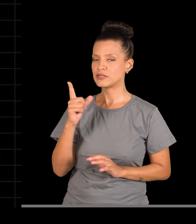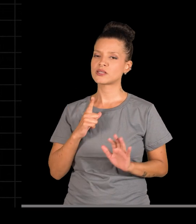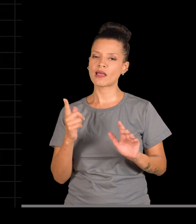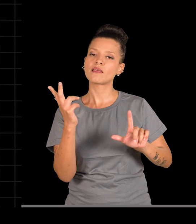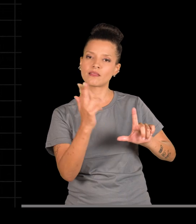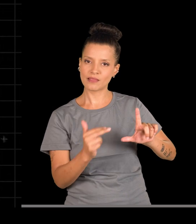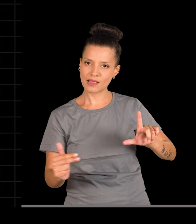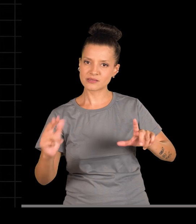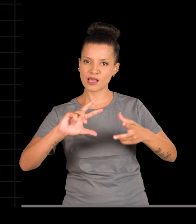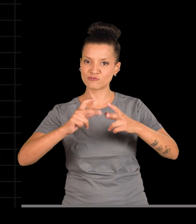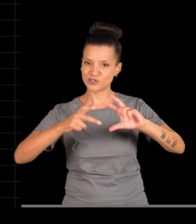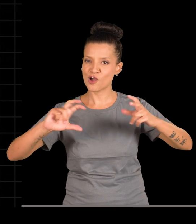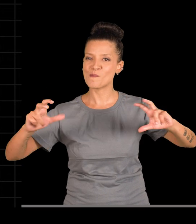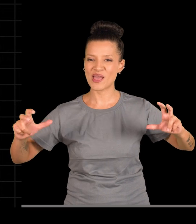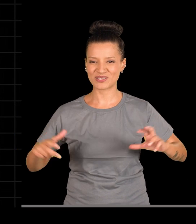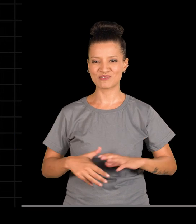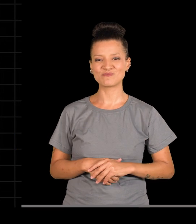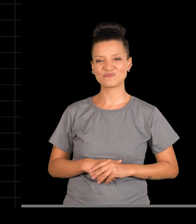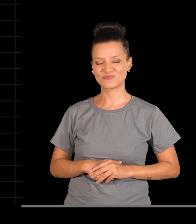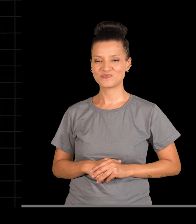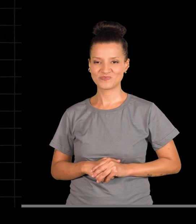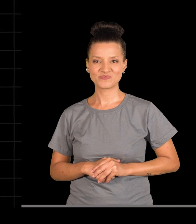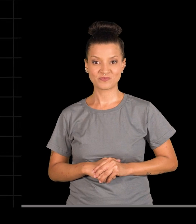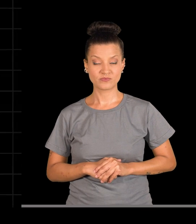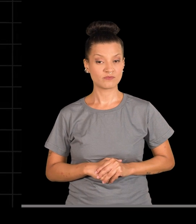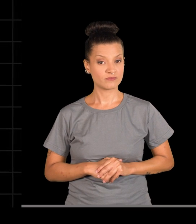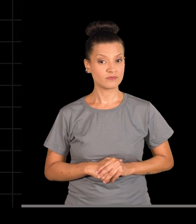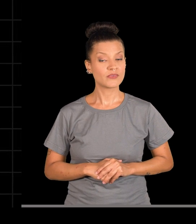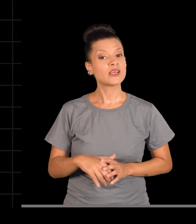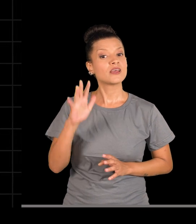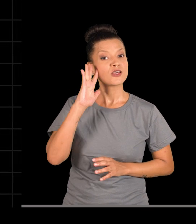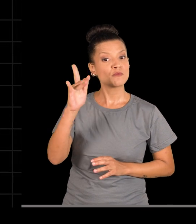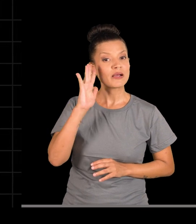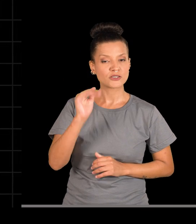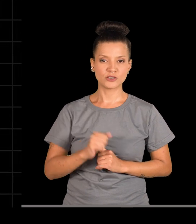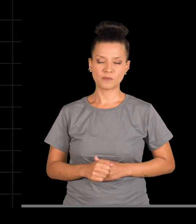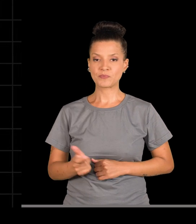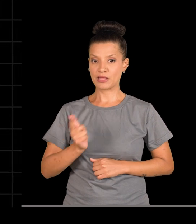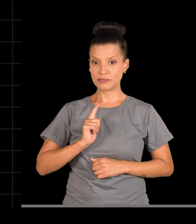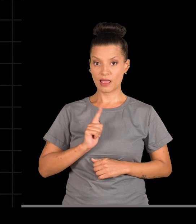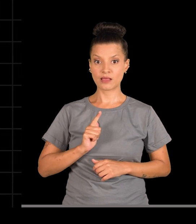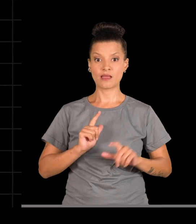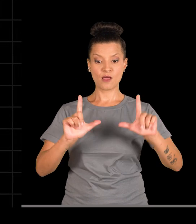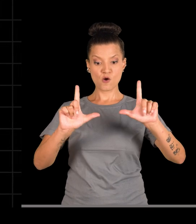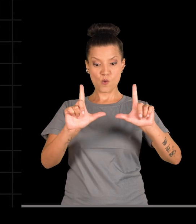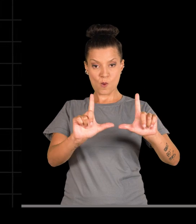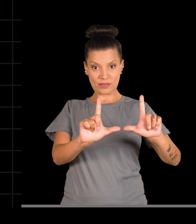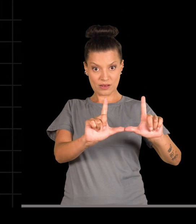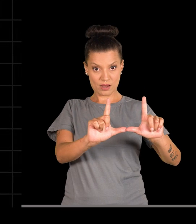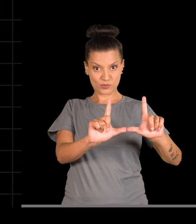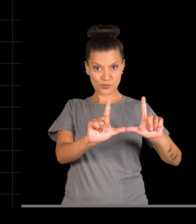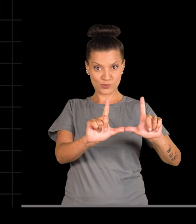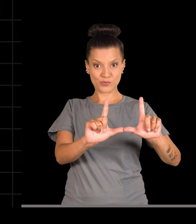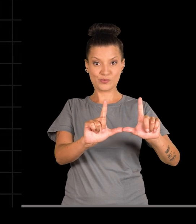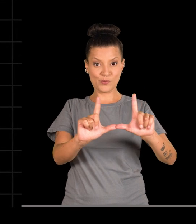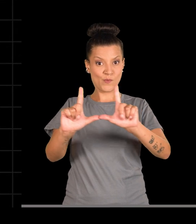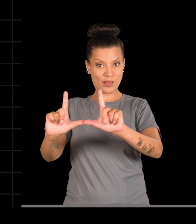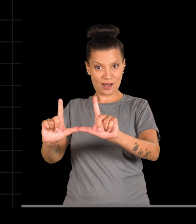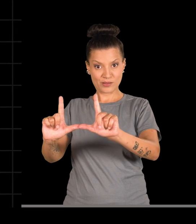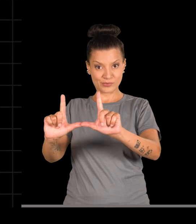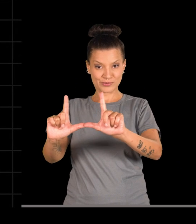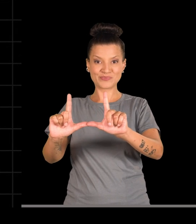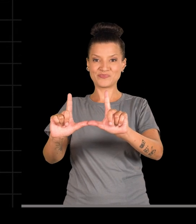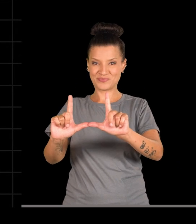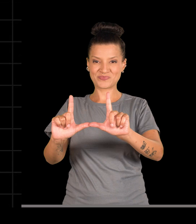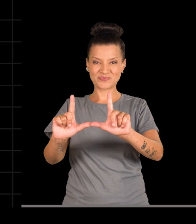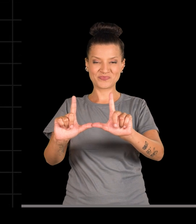também ali um exemplozinho com figuras geométricas, fica mais fácil de compreender, né? Agora aqui imagina o seguinte, imagina que eu tenho 2 inteiros, esse quadradão aqui representa